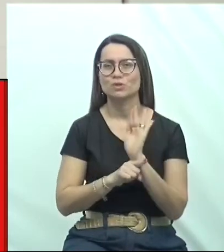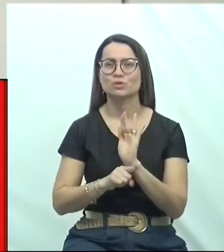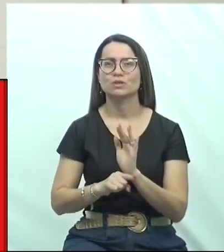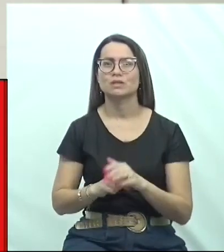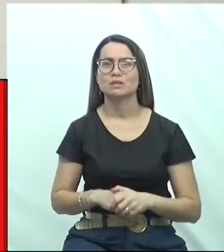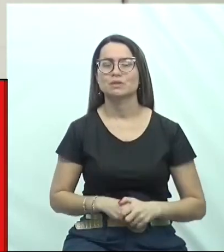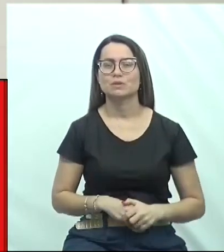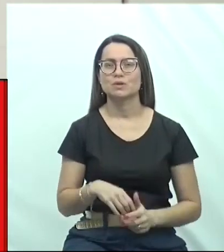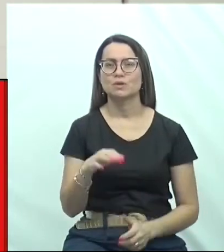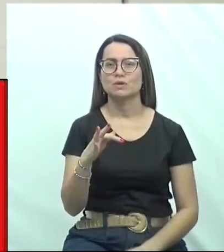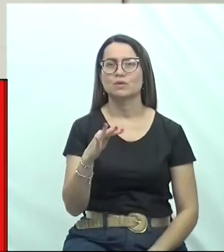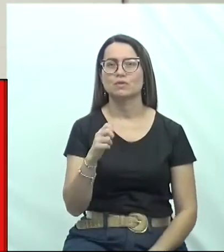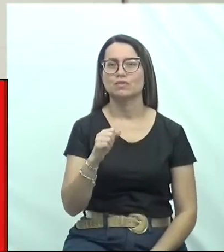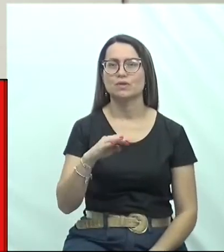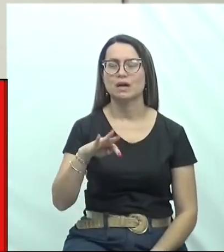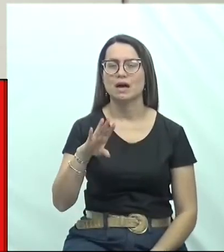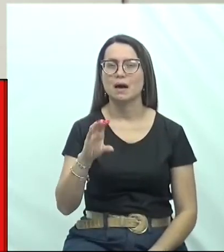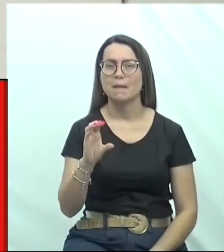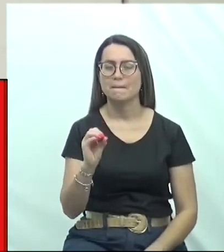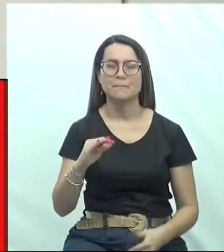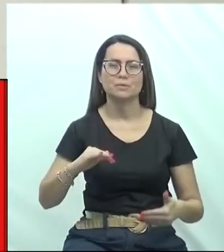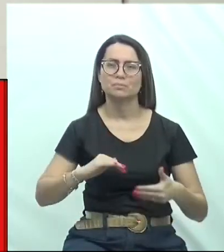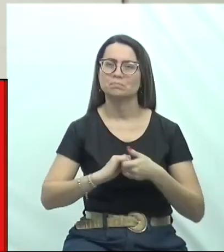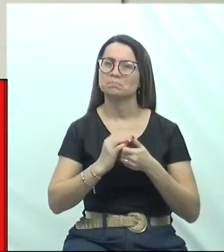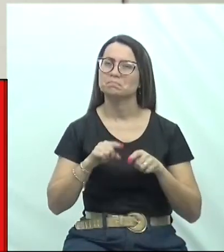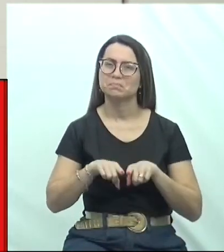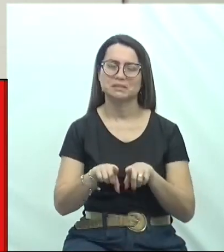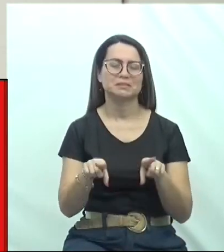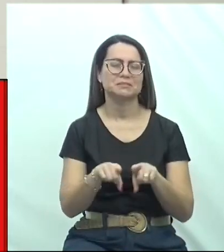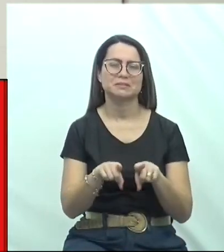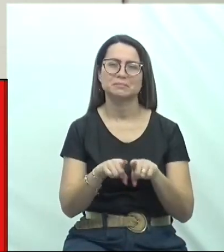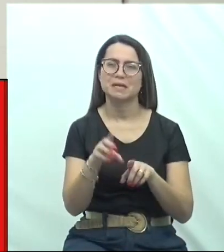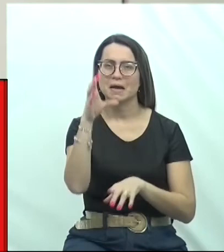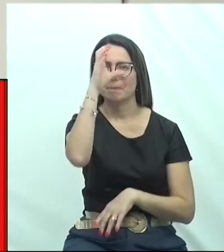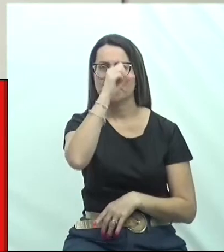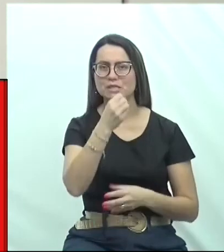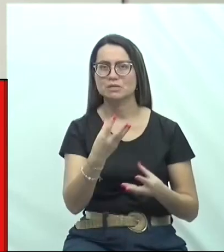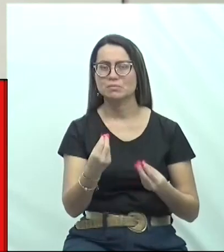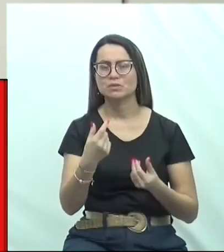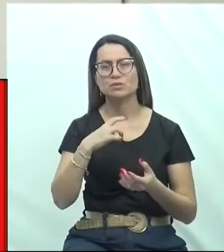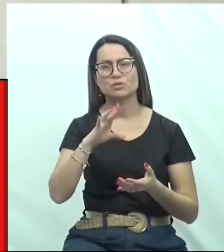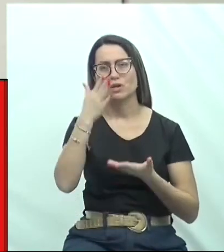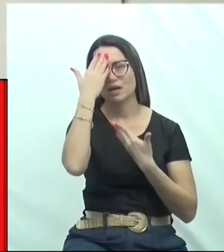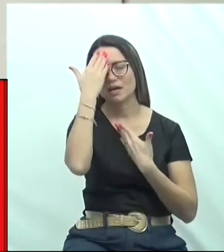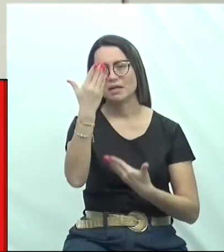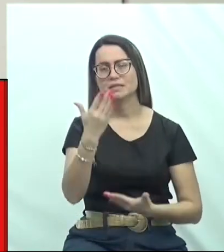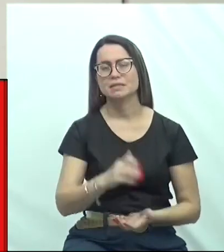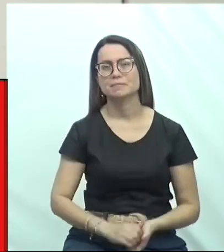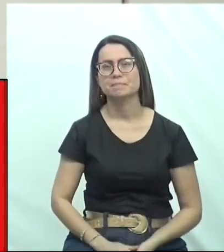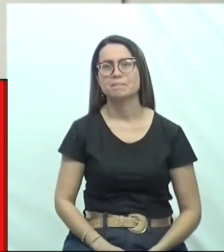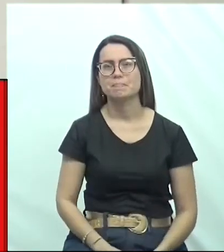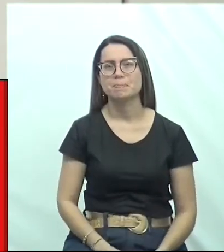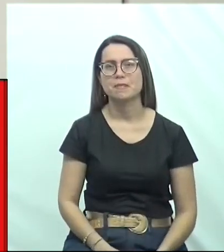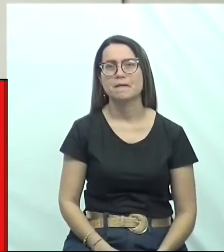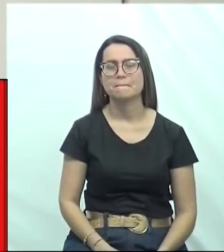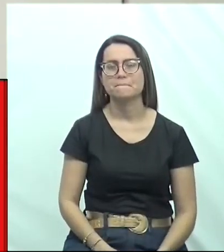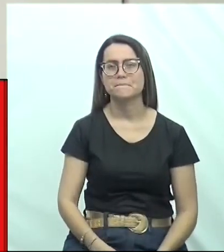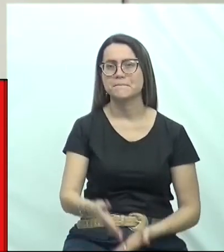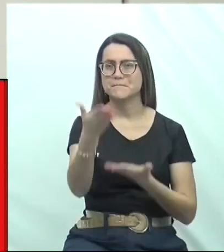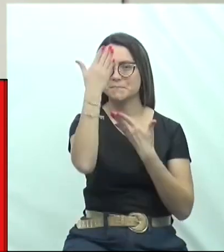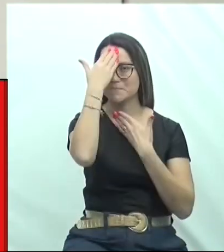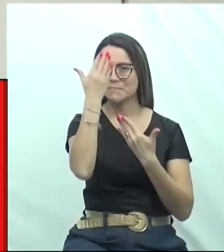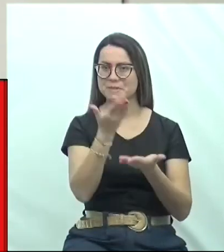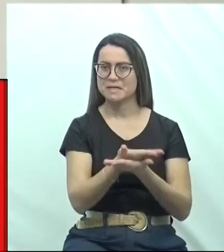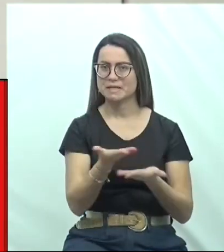O Fábio Leal, né, que é um parceirão também, que aprendi muito com ele. Então, eu só tenho a agradecer, presidente, tá? E muito obrigado a